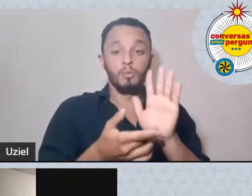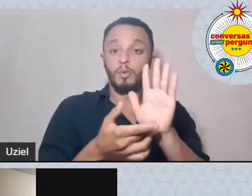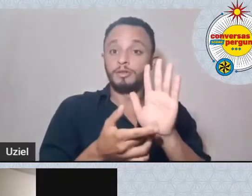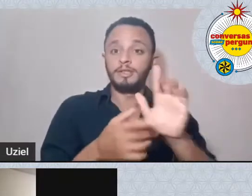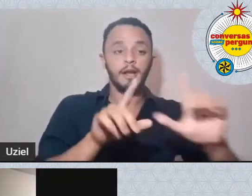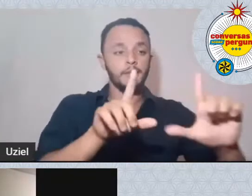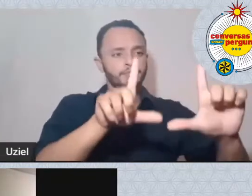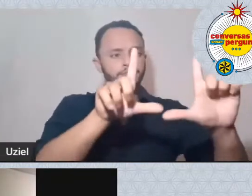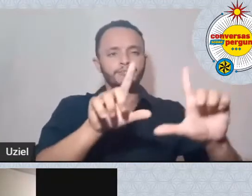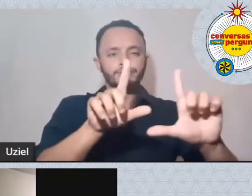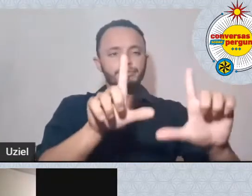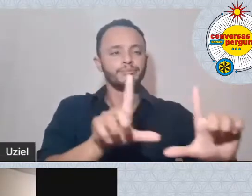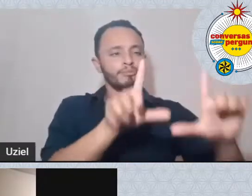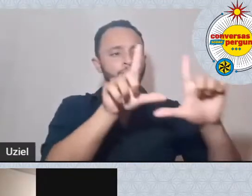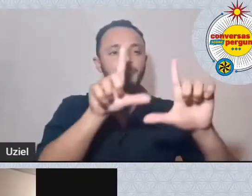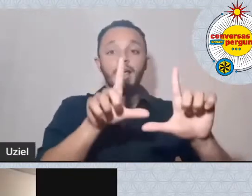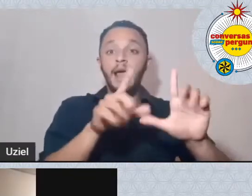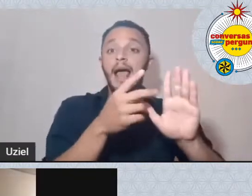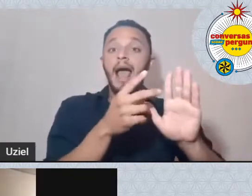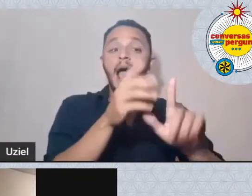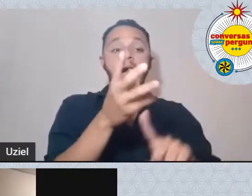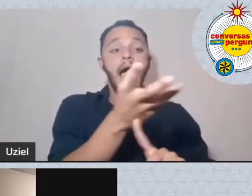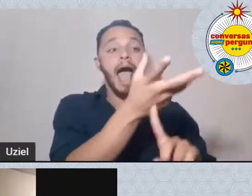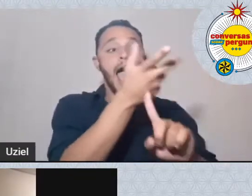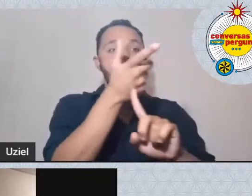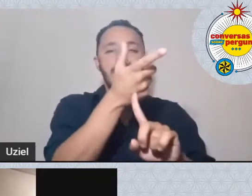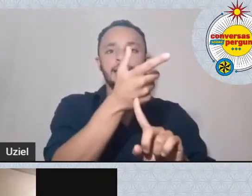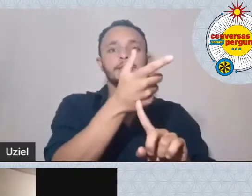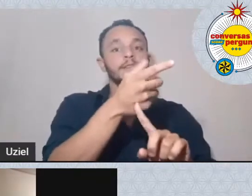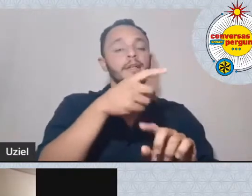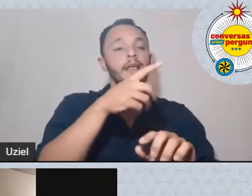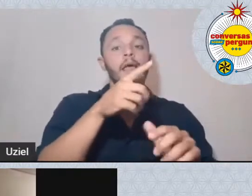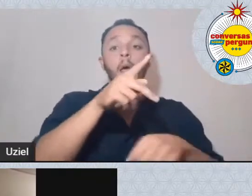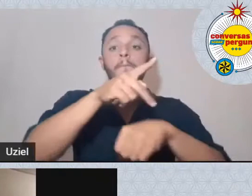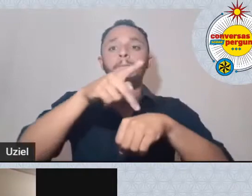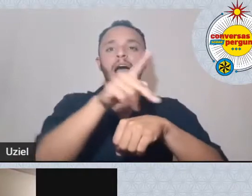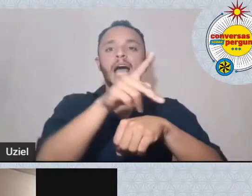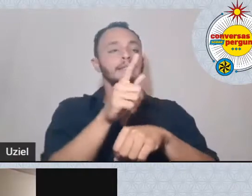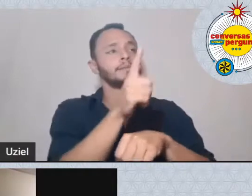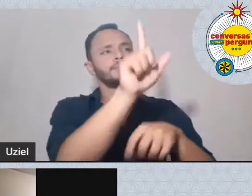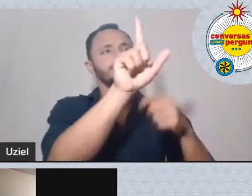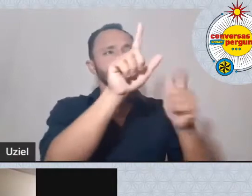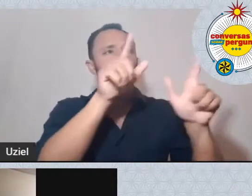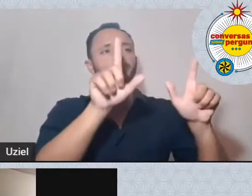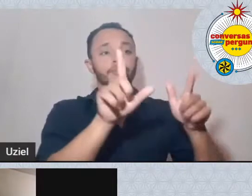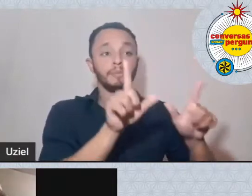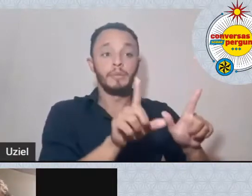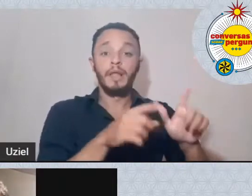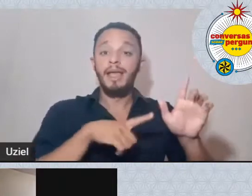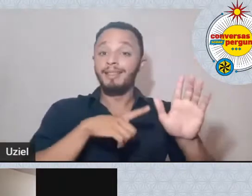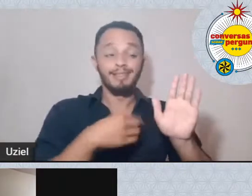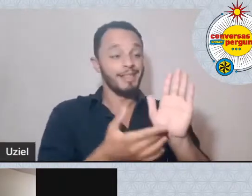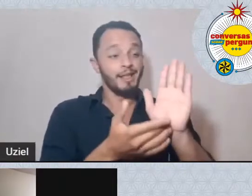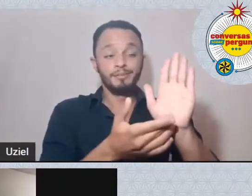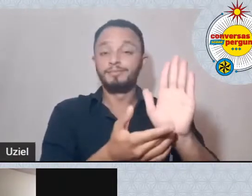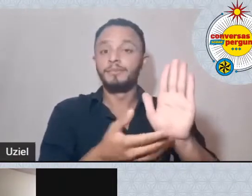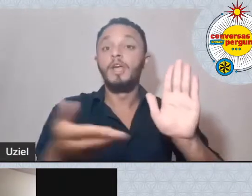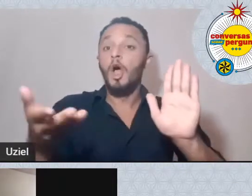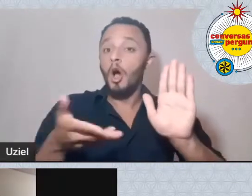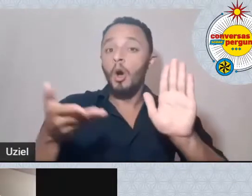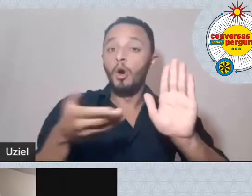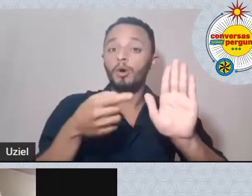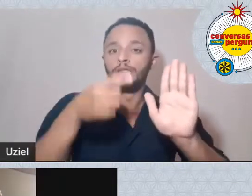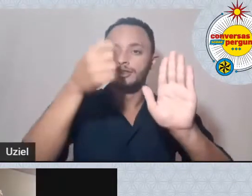na Espanha, que deram origem a um movimento estético, que é o que vocês viram hoje aqui.